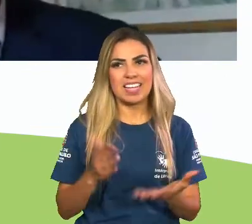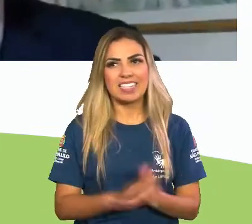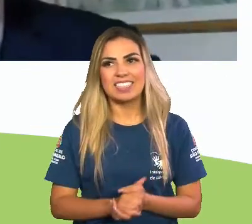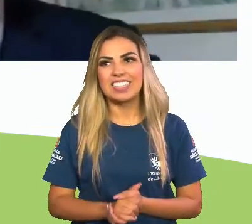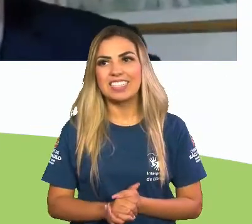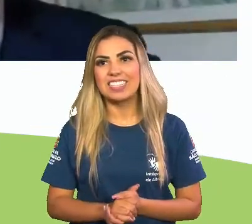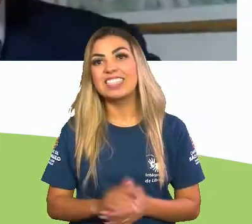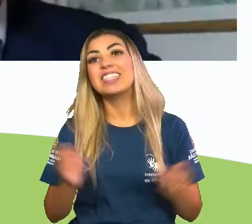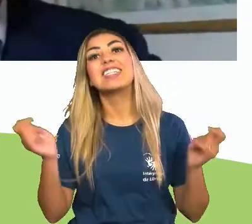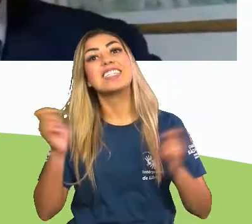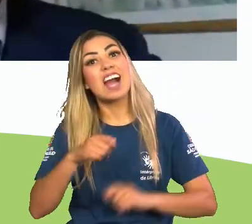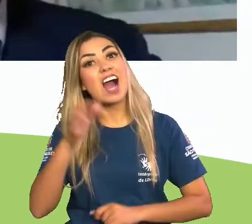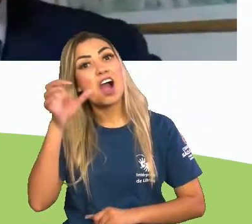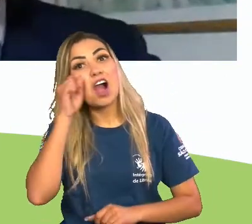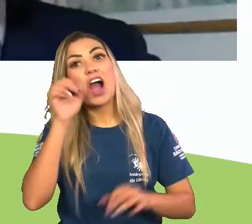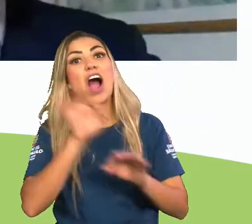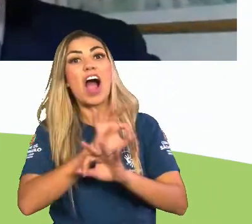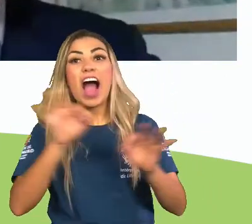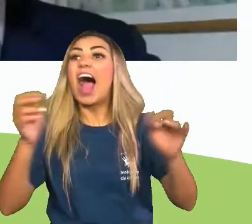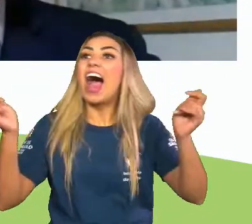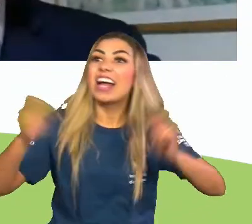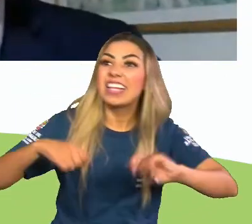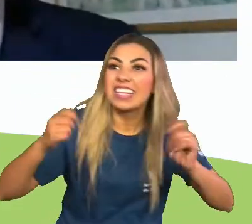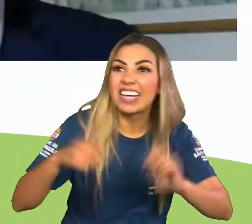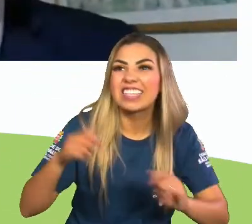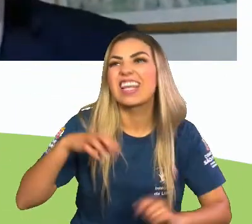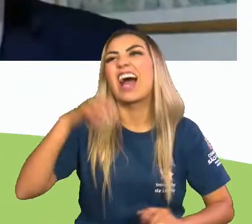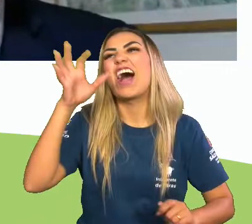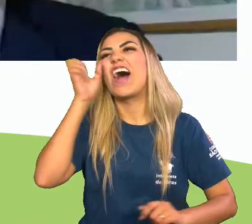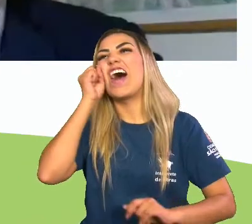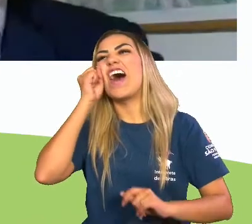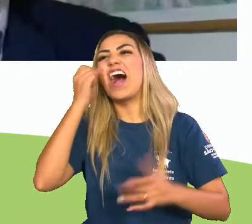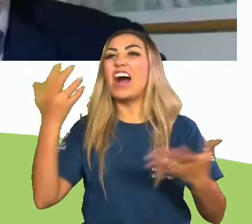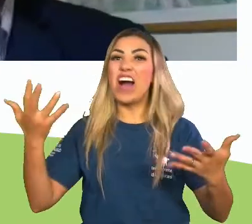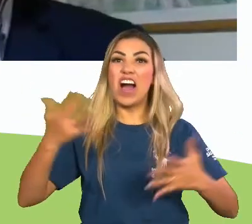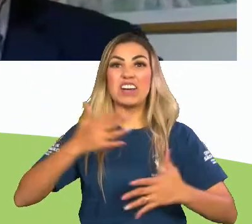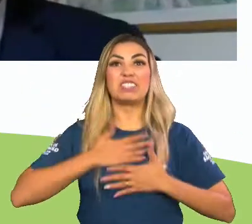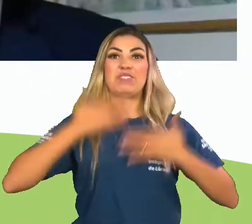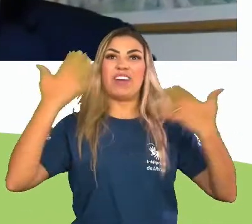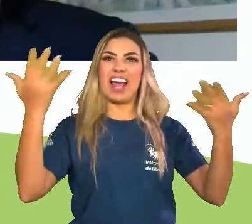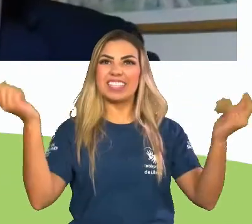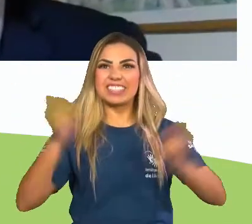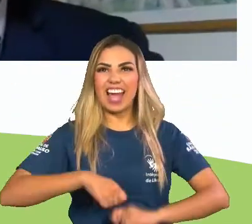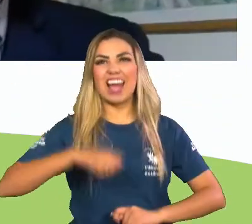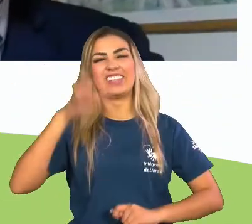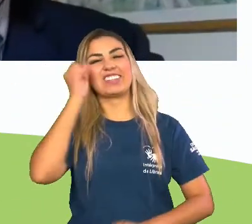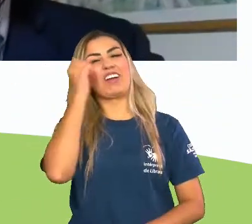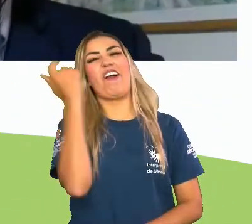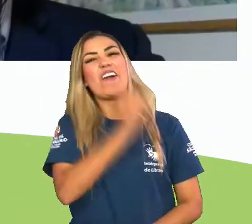eu consigo te ouvir. Eu estou ouvindo muito bem. Agora sim, agora a surpresa foi nossa, a gente te ouviu.